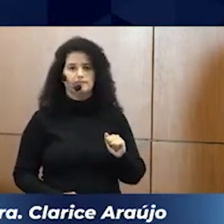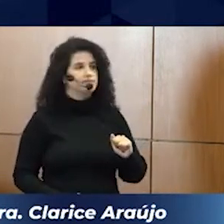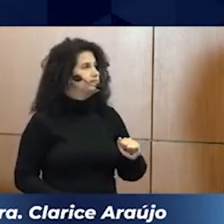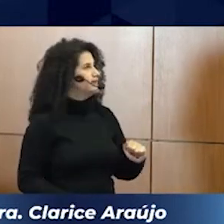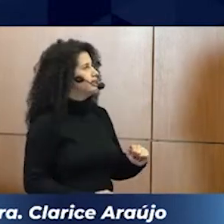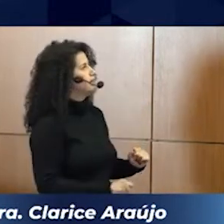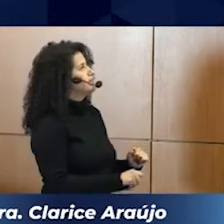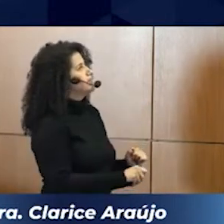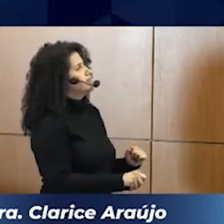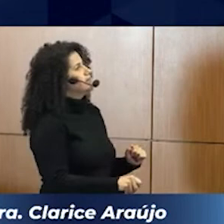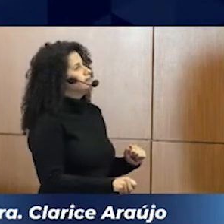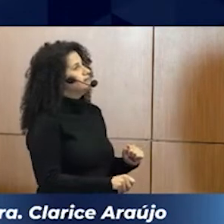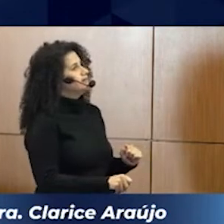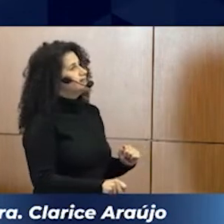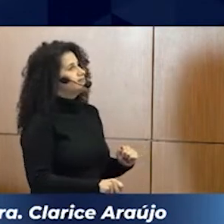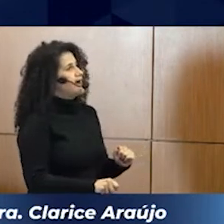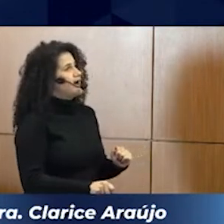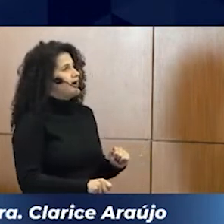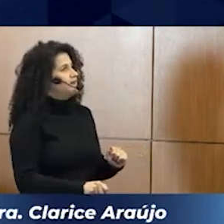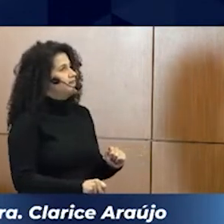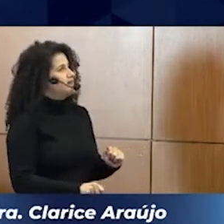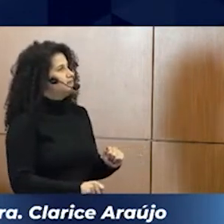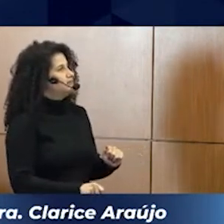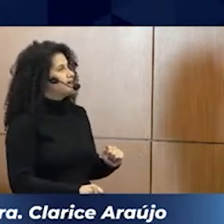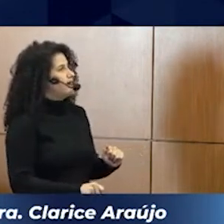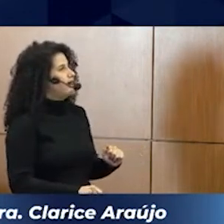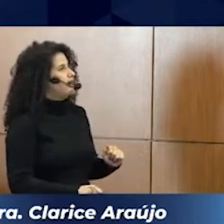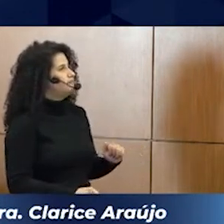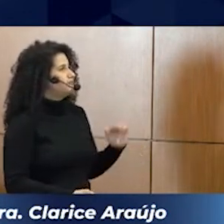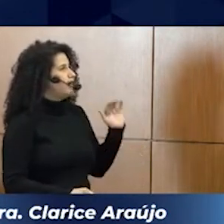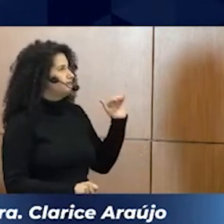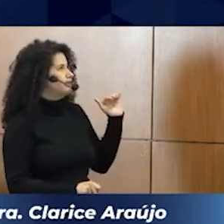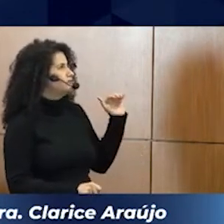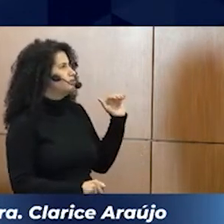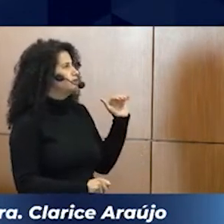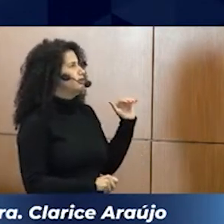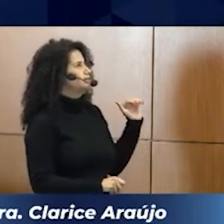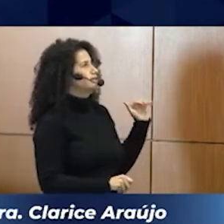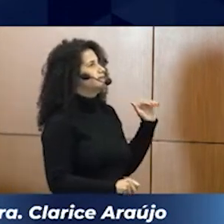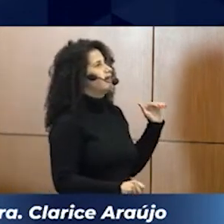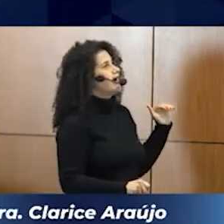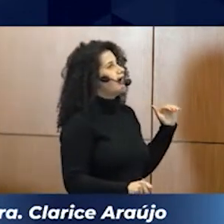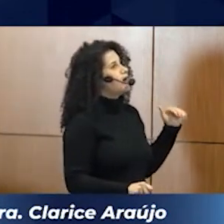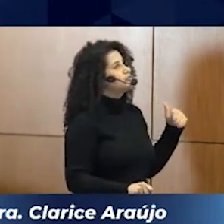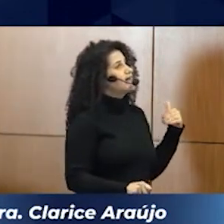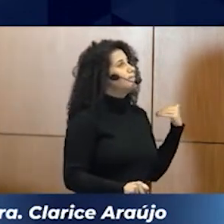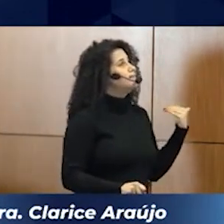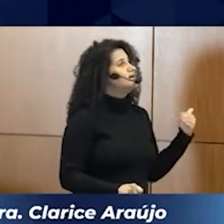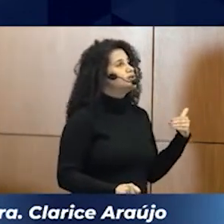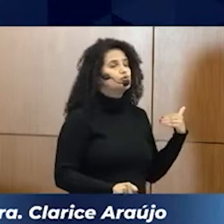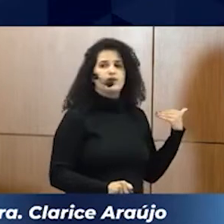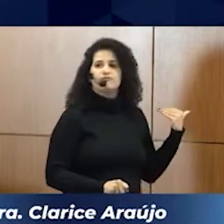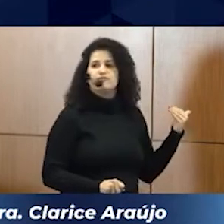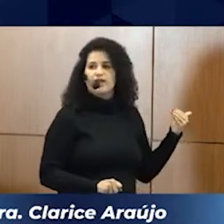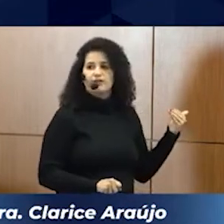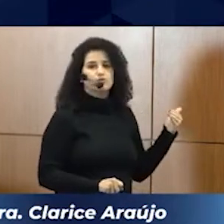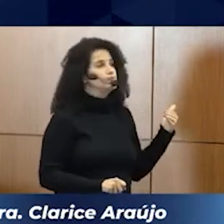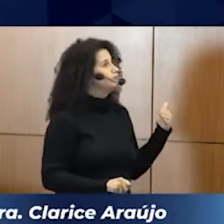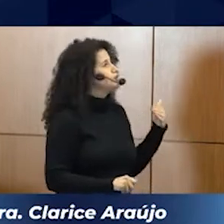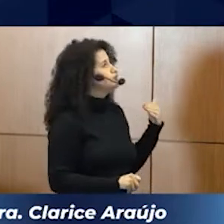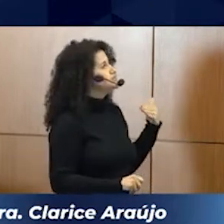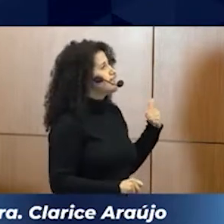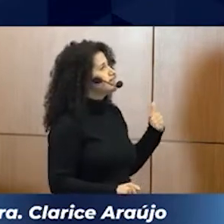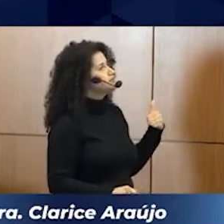ali, né? Tentar, né, ficar atento aqui, atentar ao tamanho do